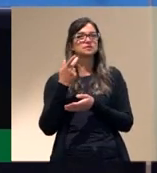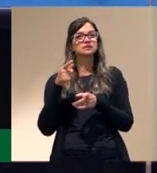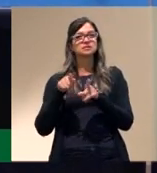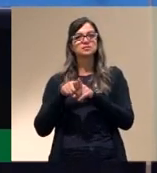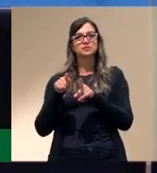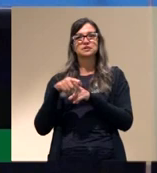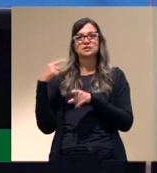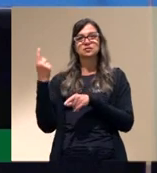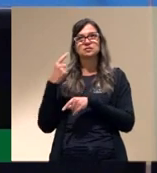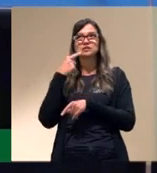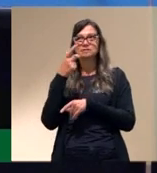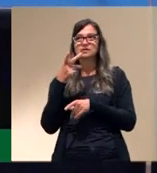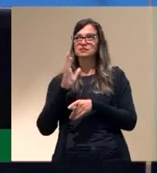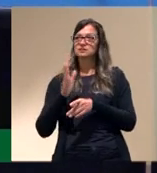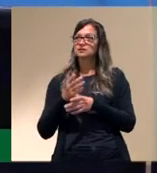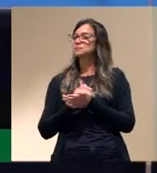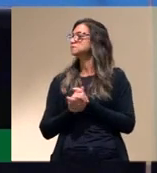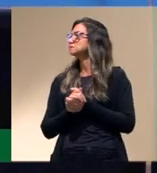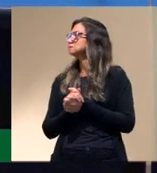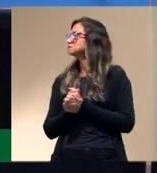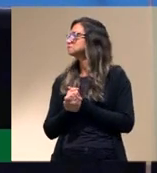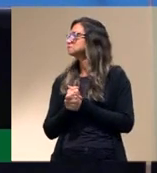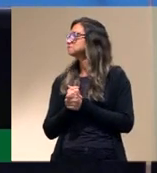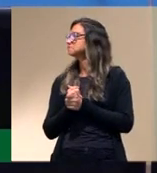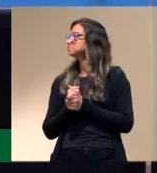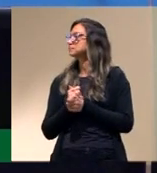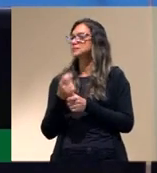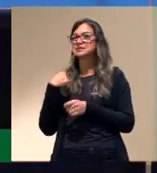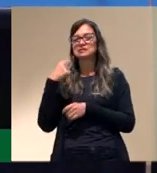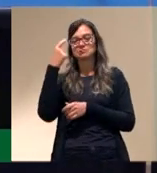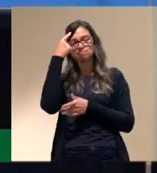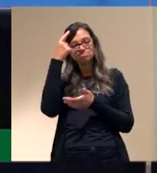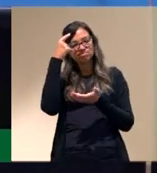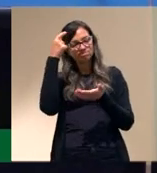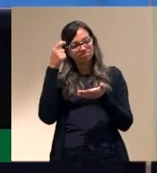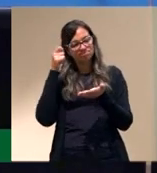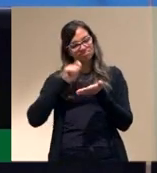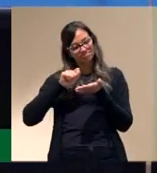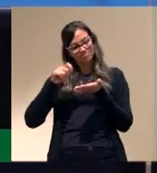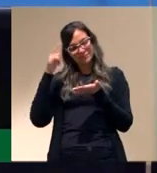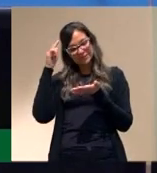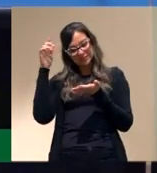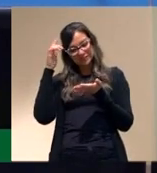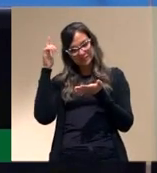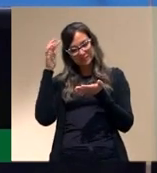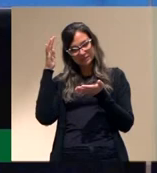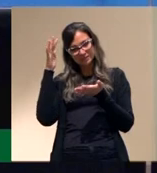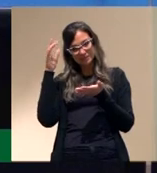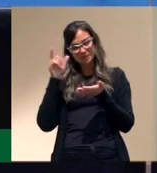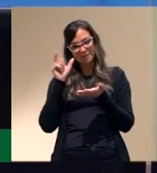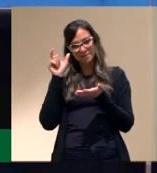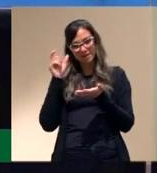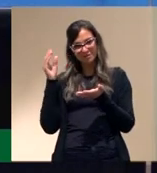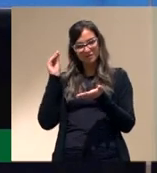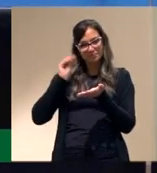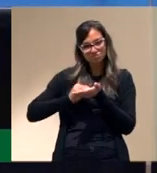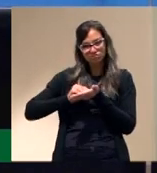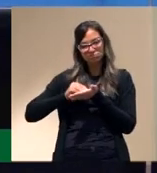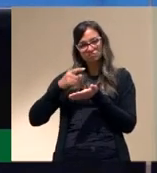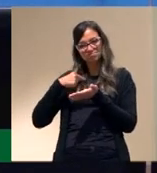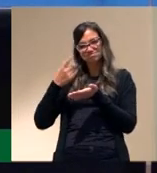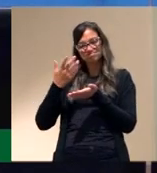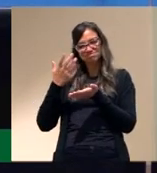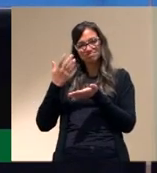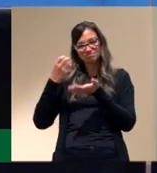gente o que é. E eu fiquei ali, literalmente, quebrando a minha cabeça para traduzir em palavras aquilo que a gente queria